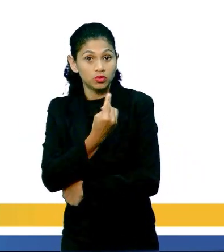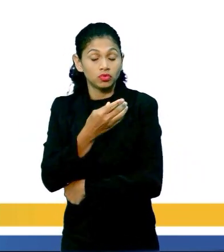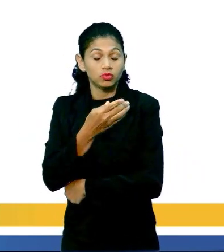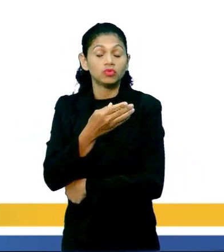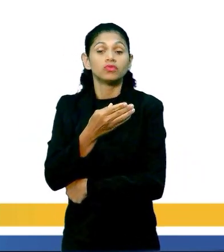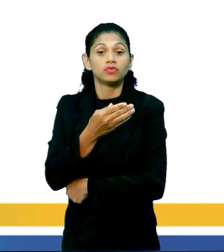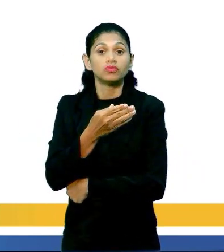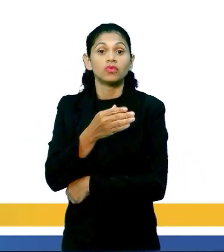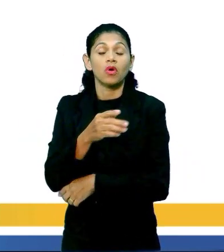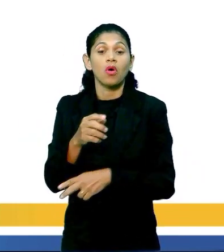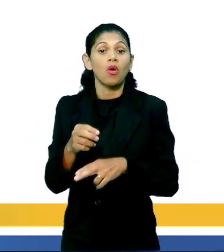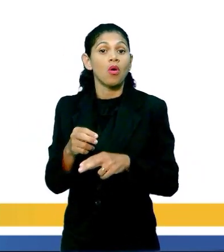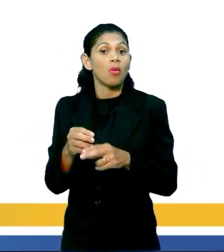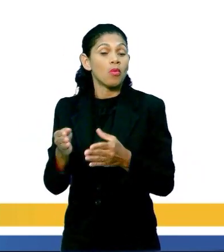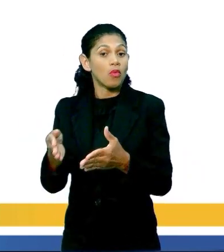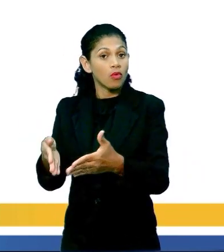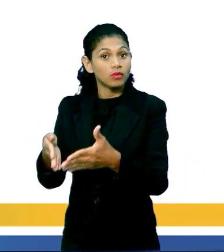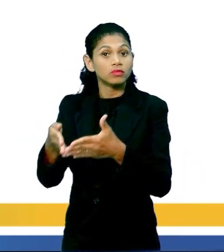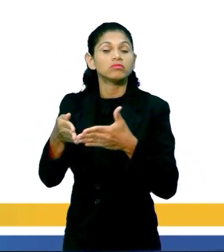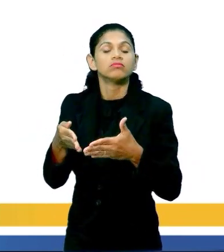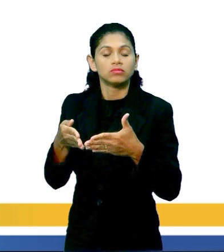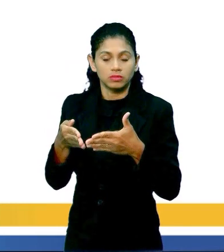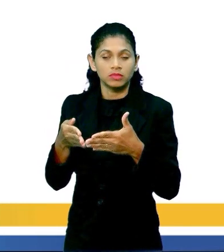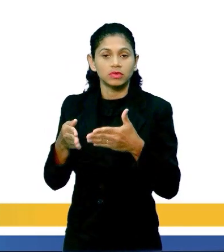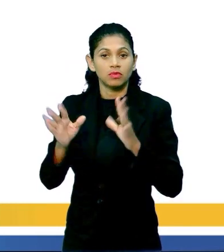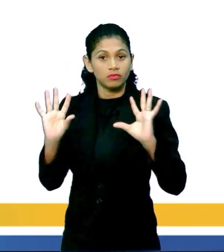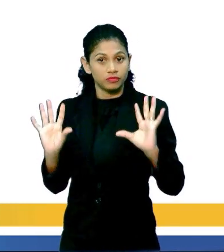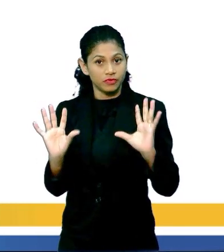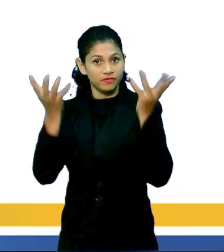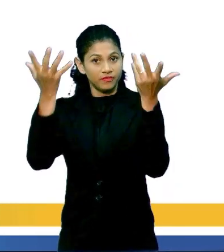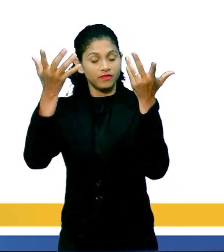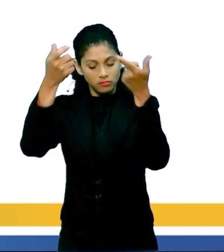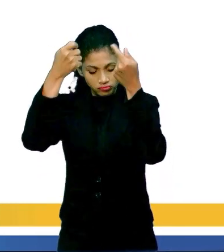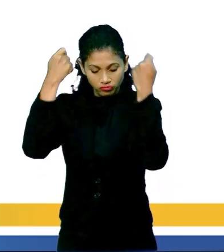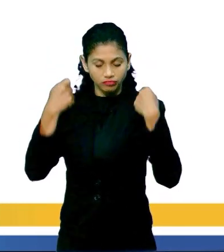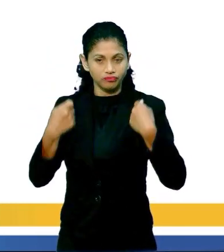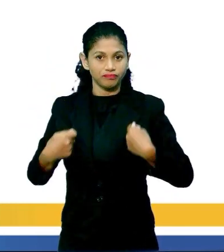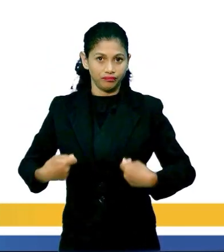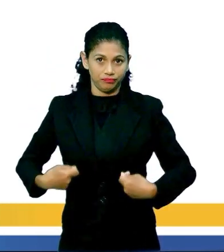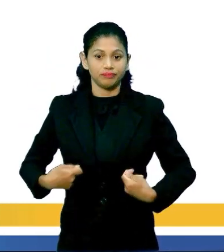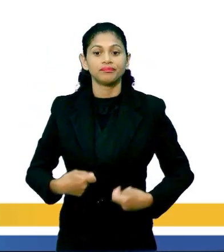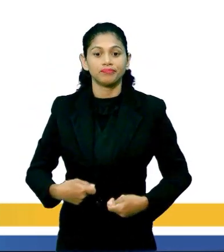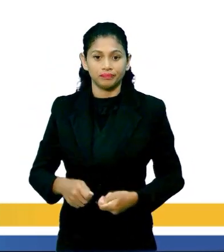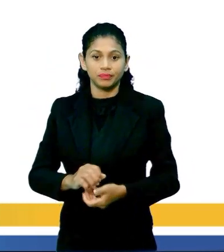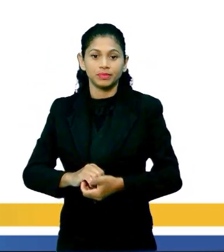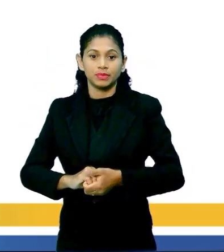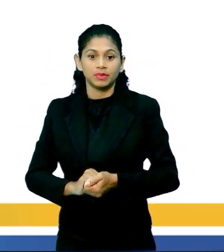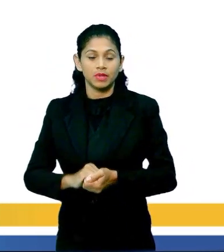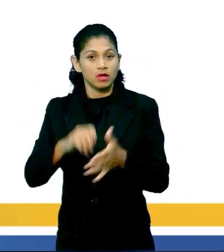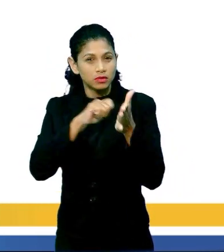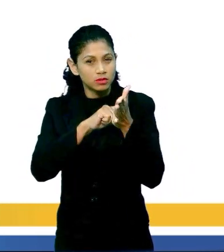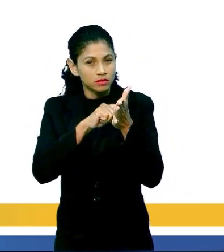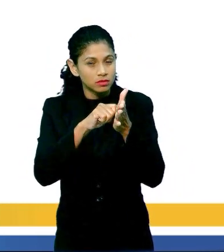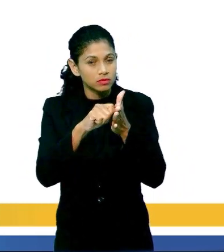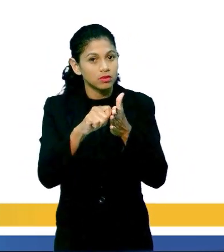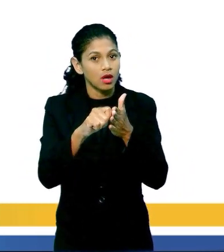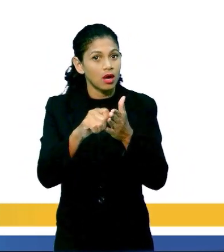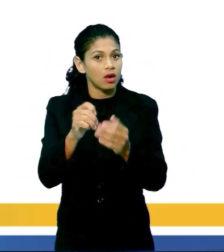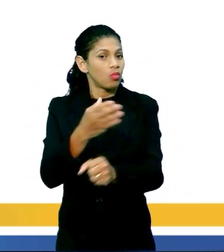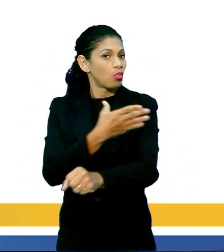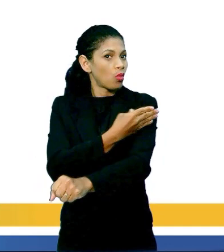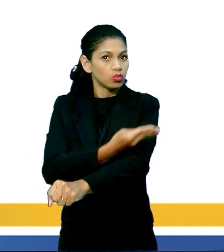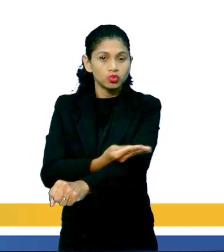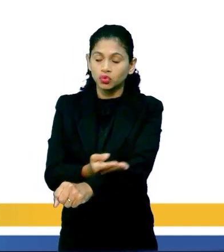à fantasia. Então, você vê ali que costume significa fantasia e não costume,